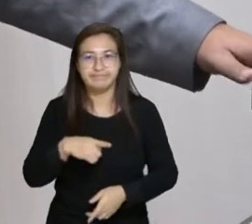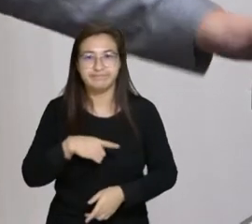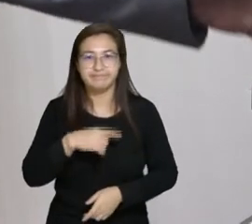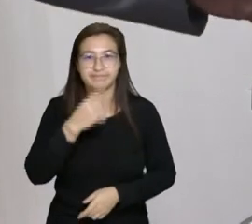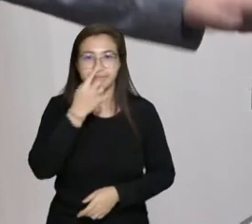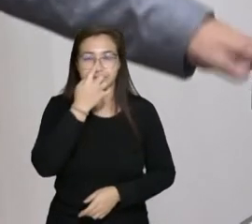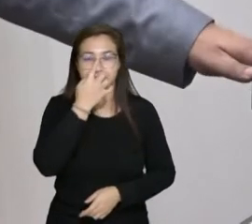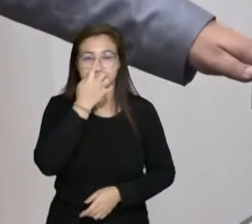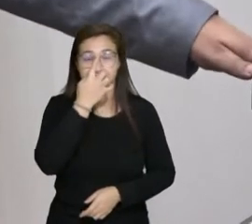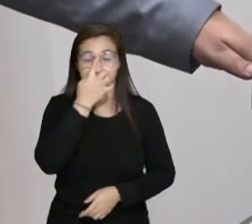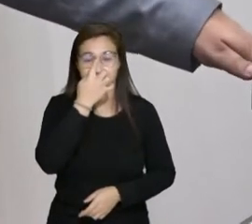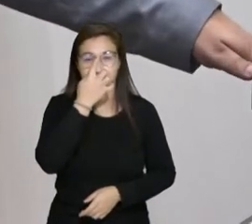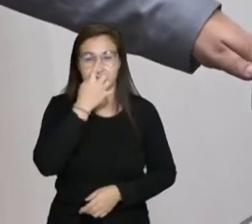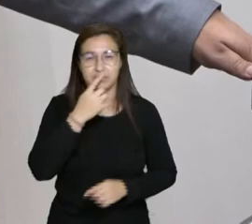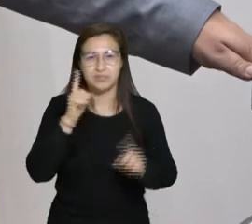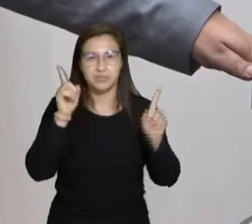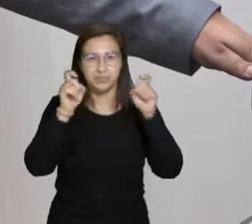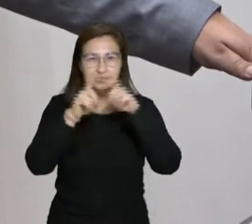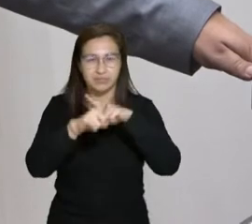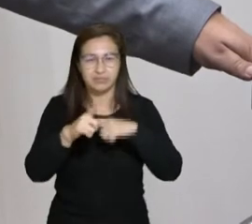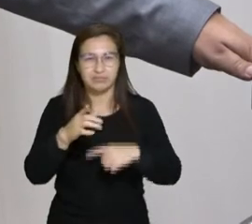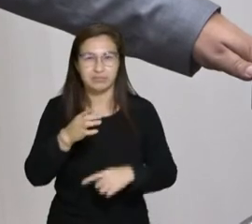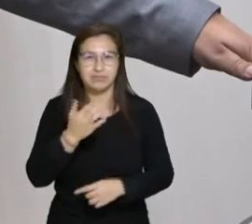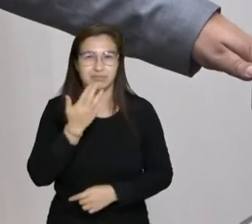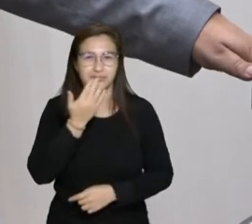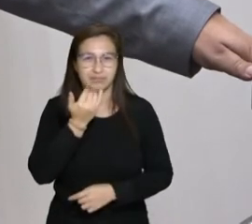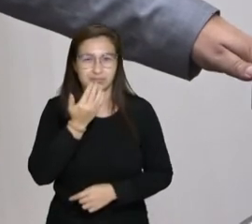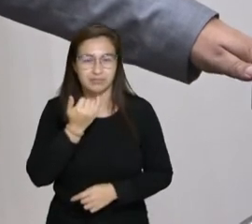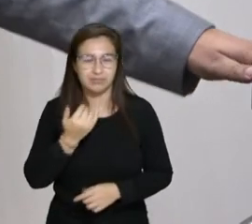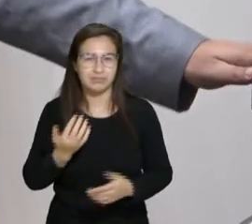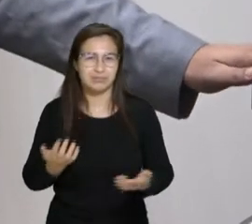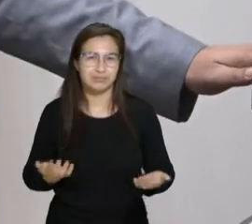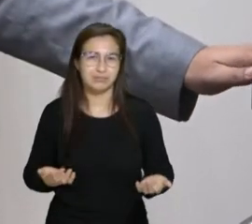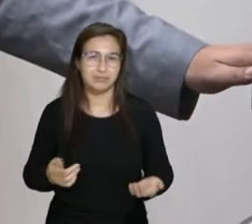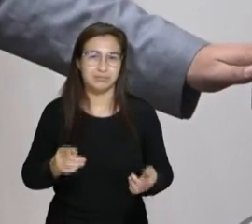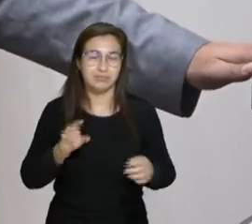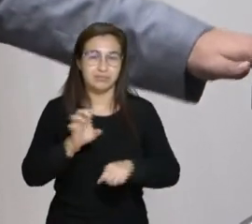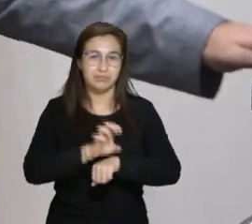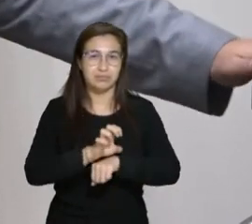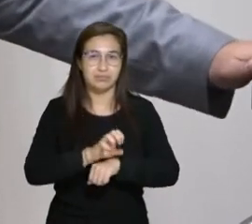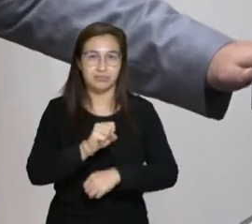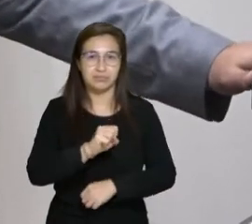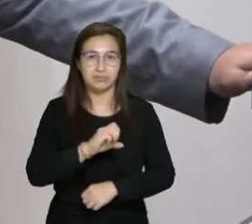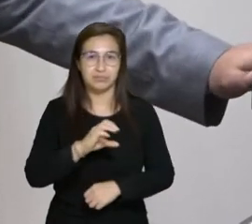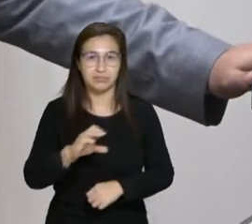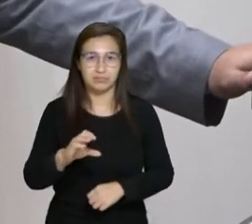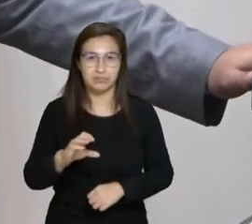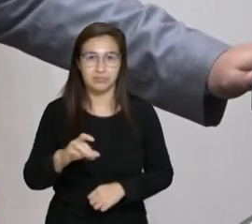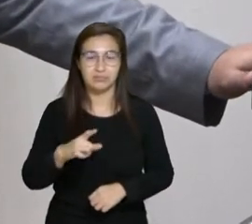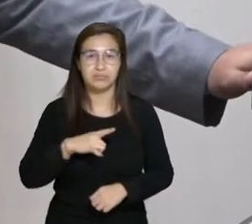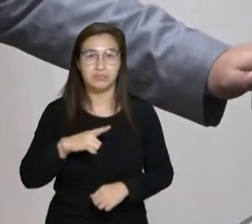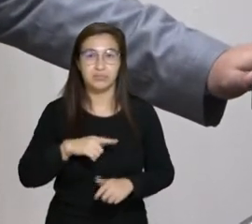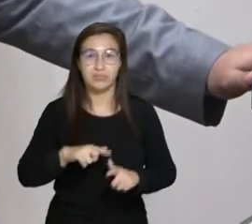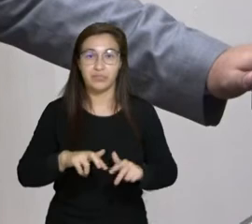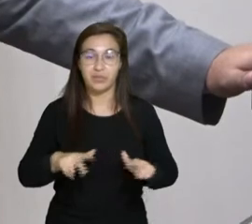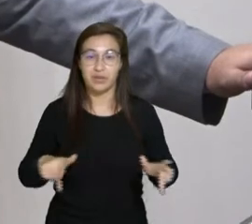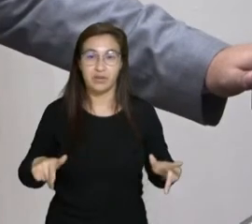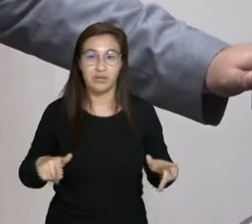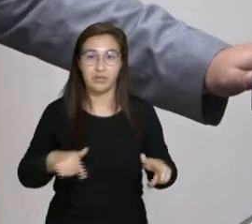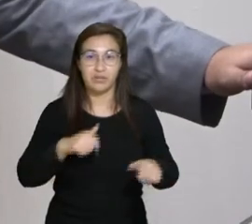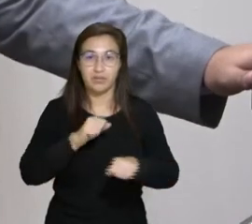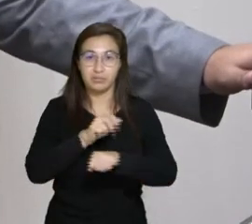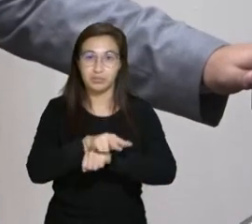Eu vim falar em dificuldade alimentar aqui Estado de Santa Catarina está superavitária em vagas de emprego o